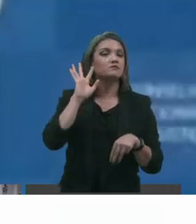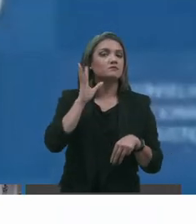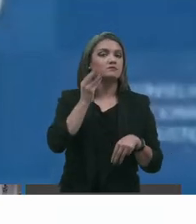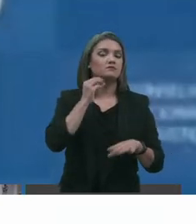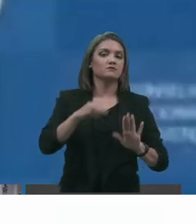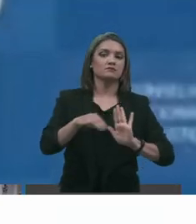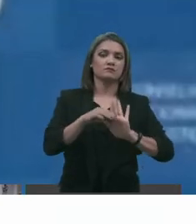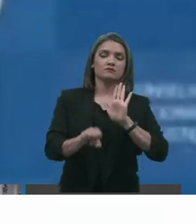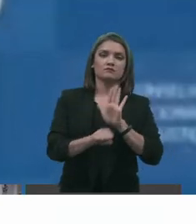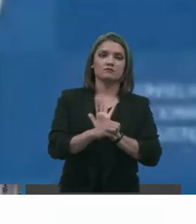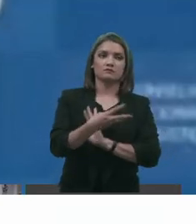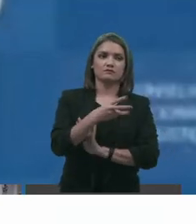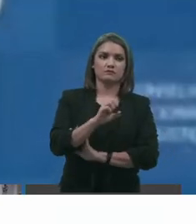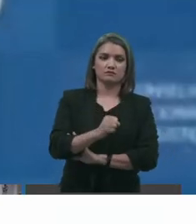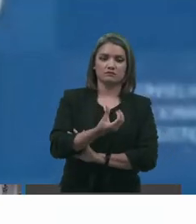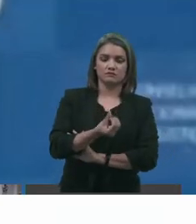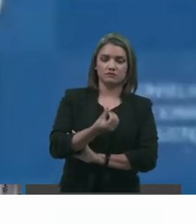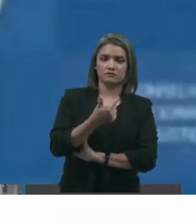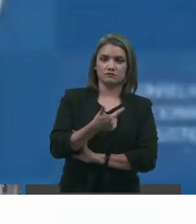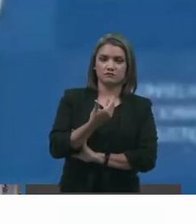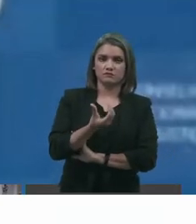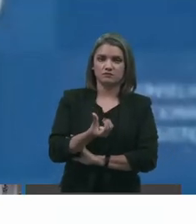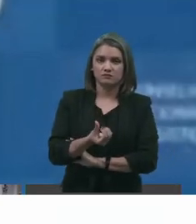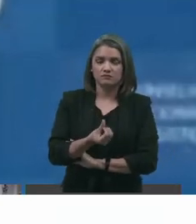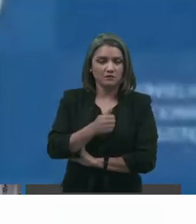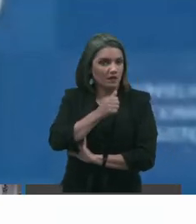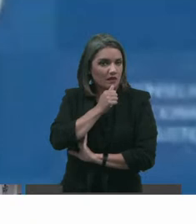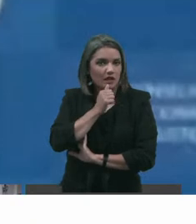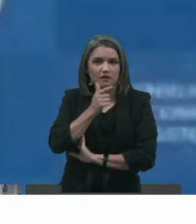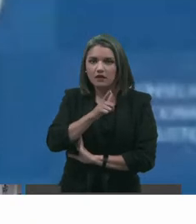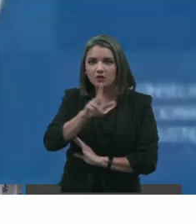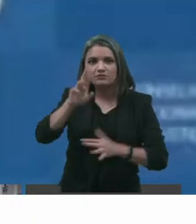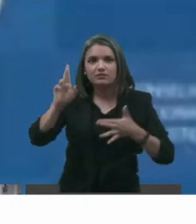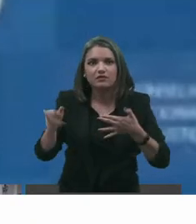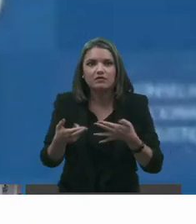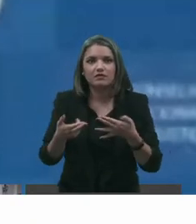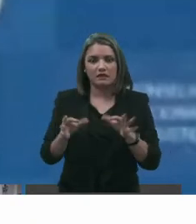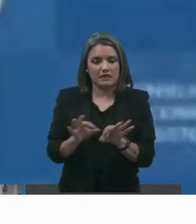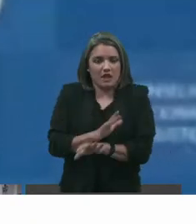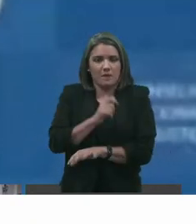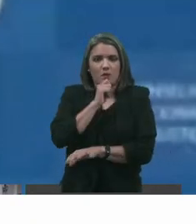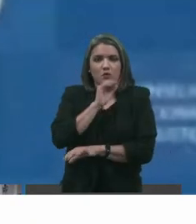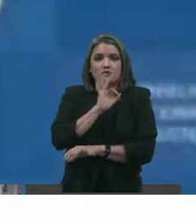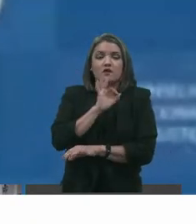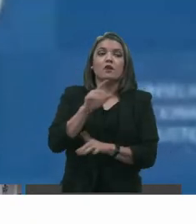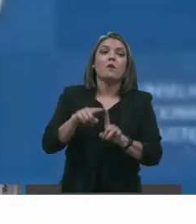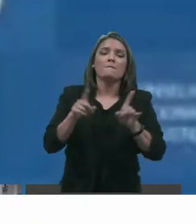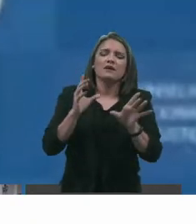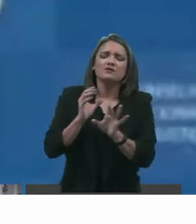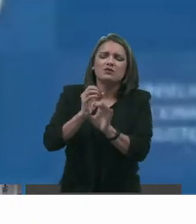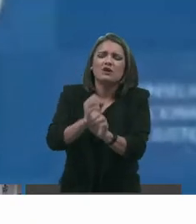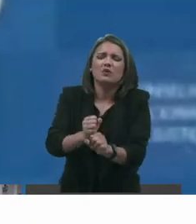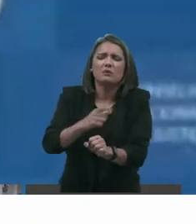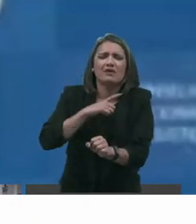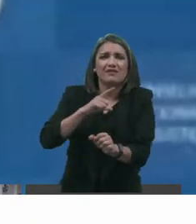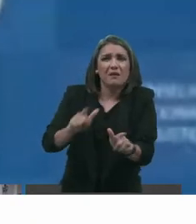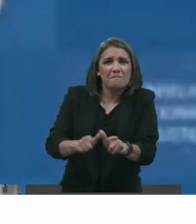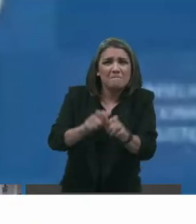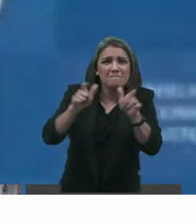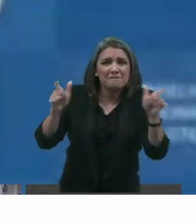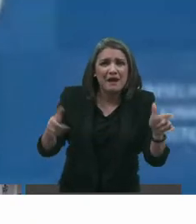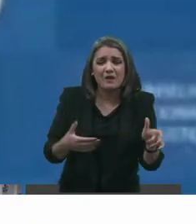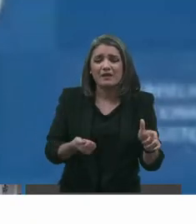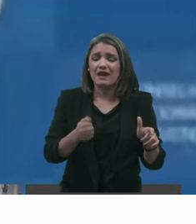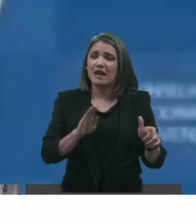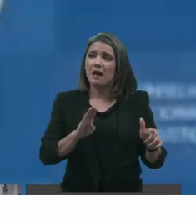segurança 38.626, não transitado em julgado, compreendo que a base de cálculos para fins de definição da maioria